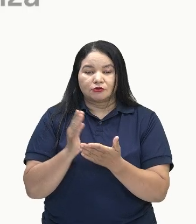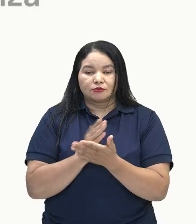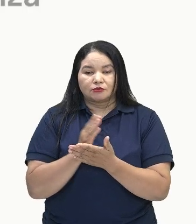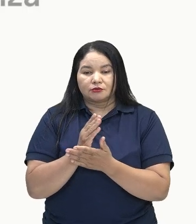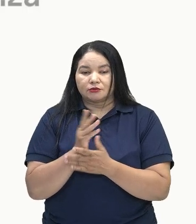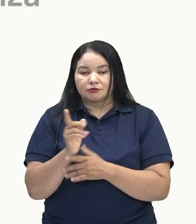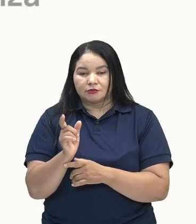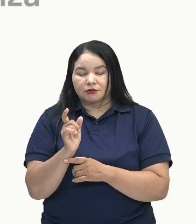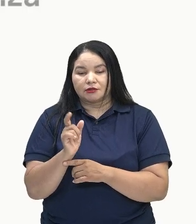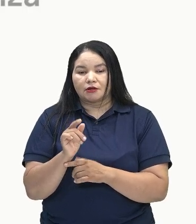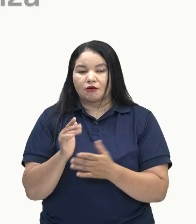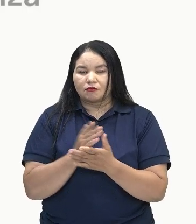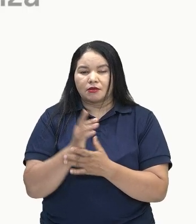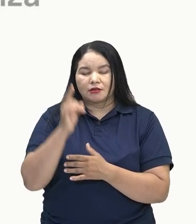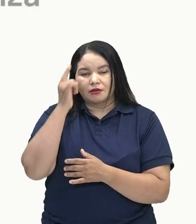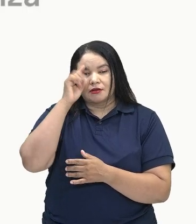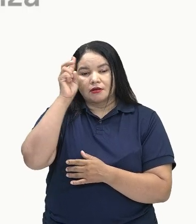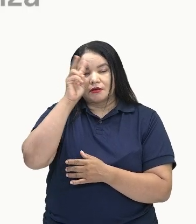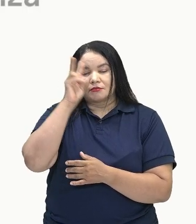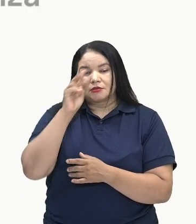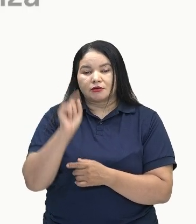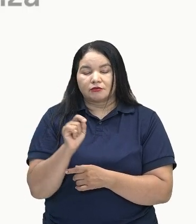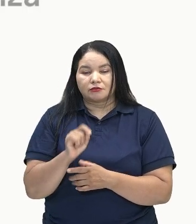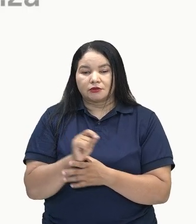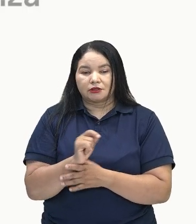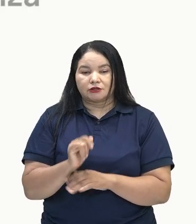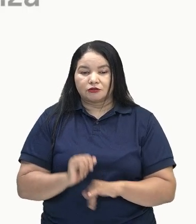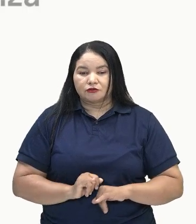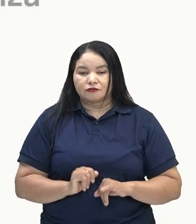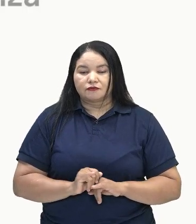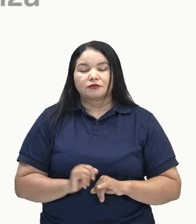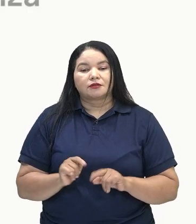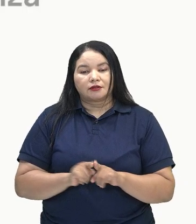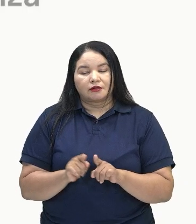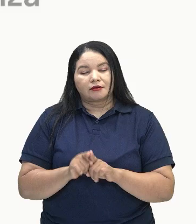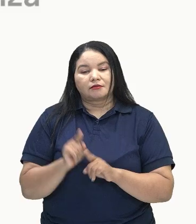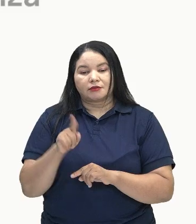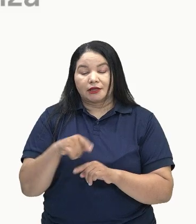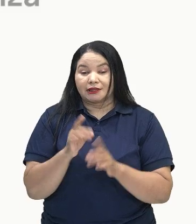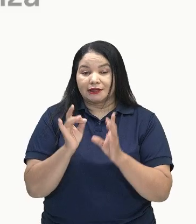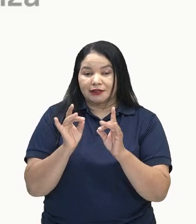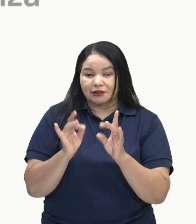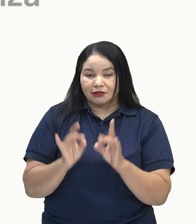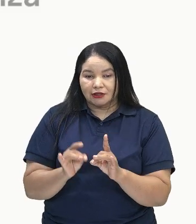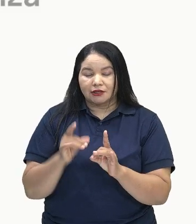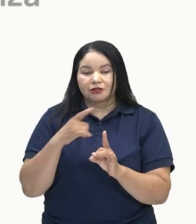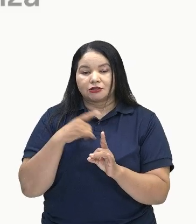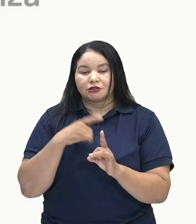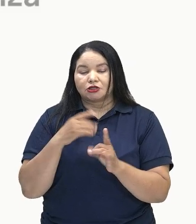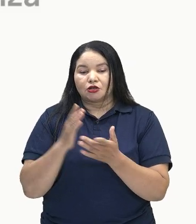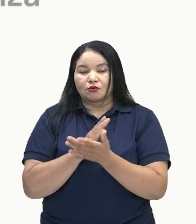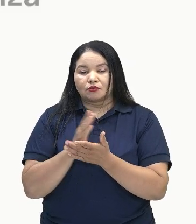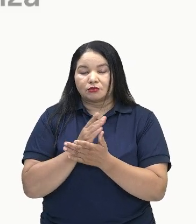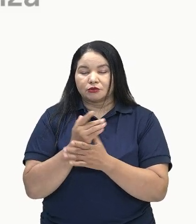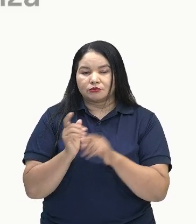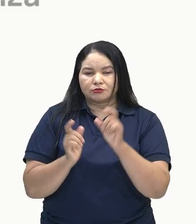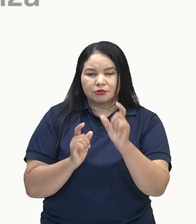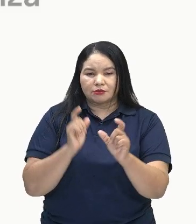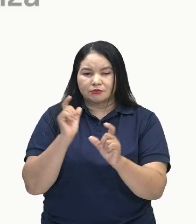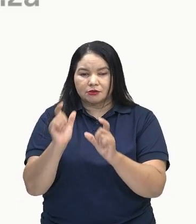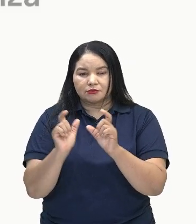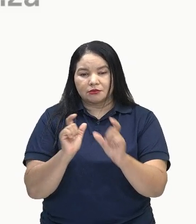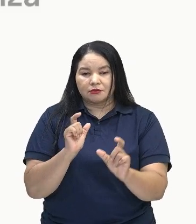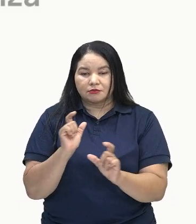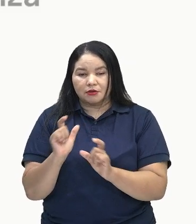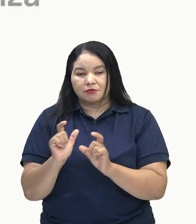sofrer, né? Future generations will suffer. Então, the data, e aqui nós temos a palavra dados, clearly shows